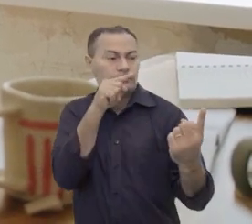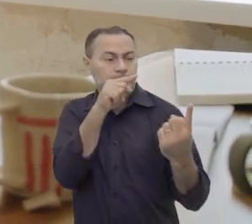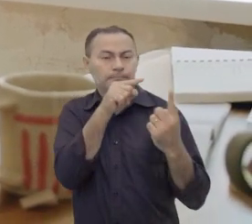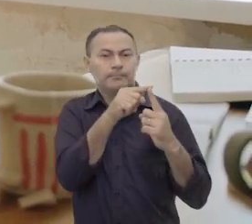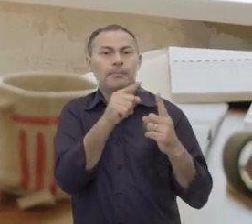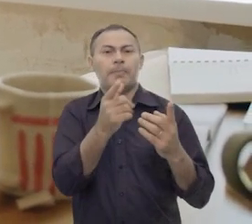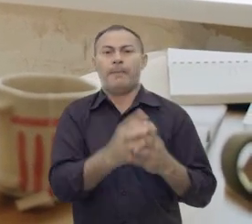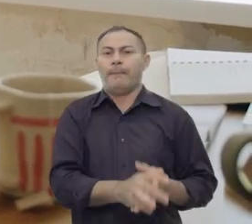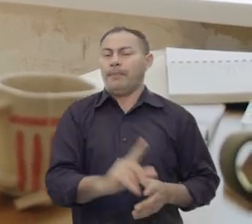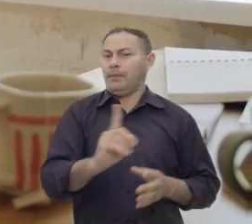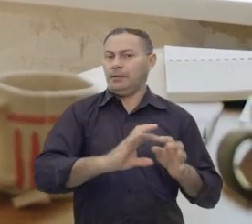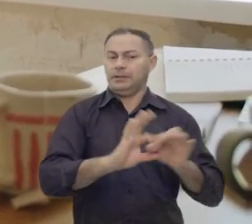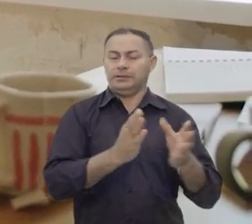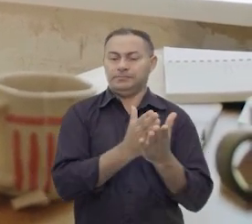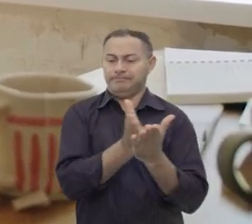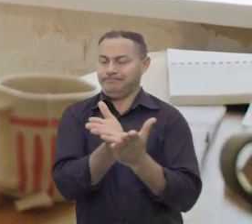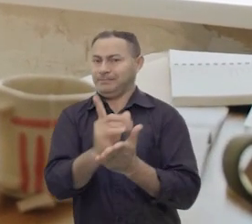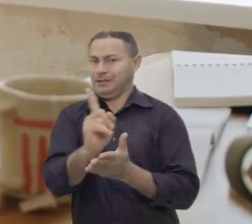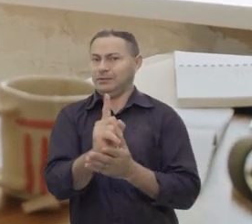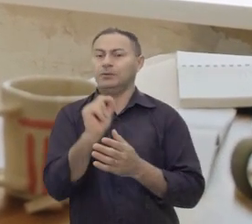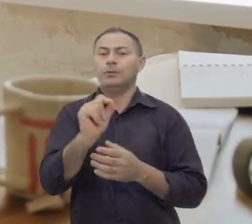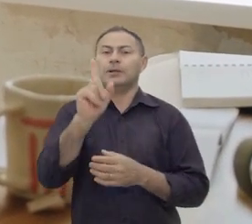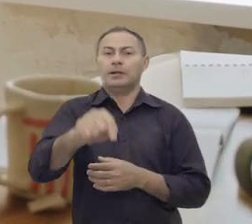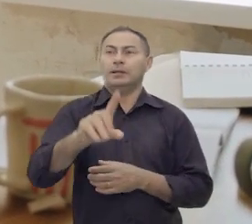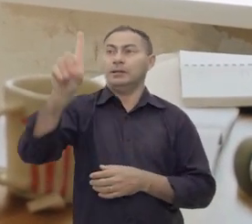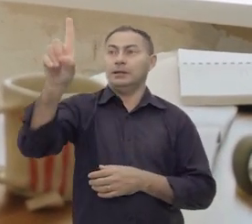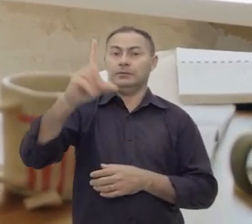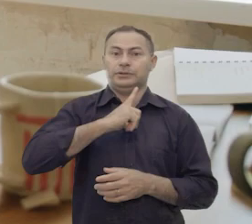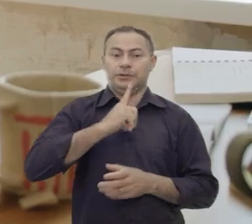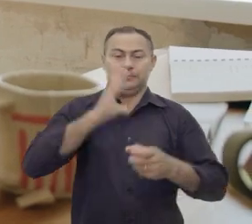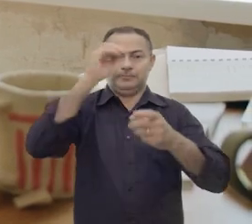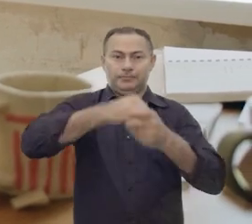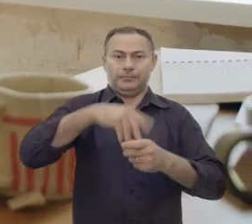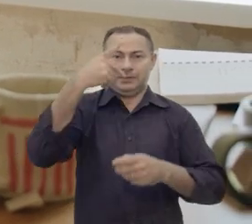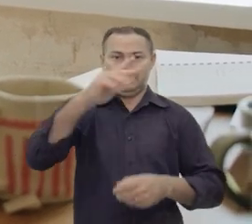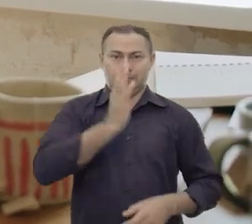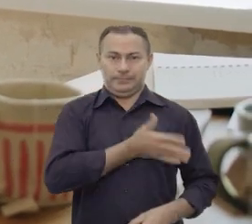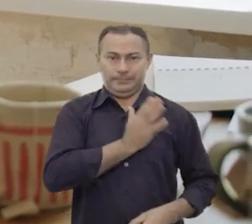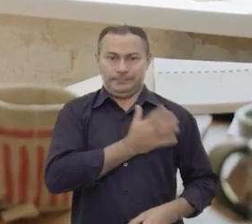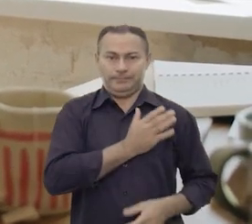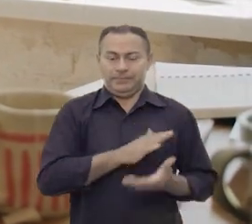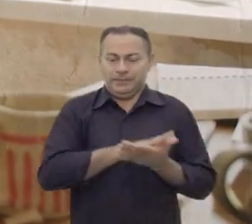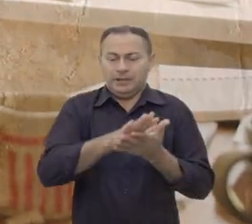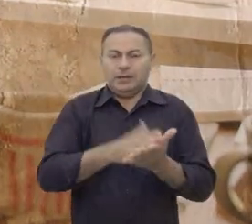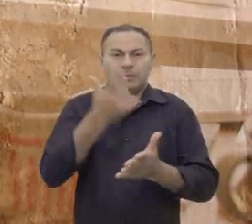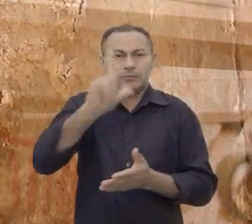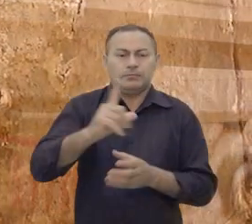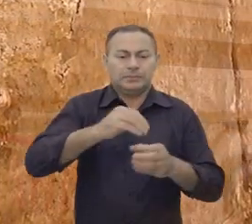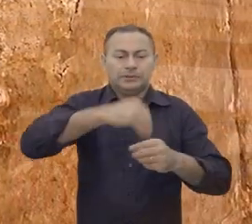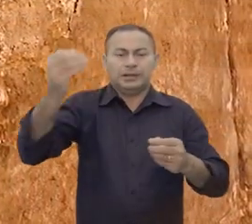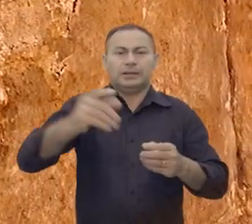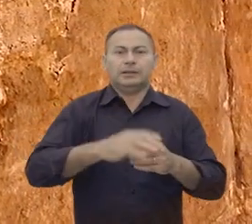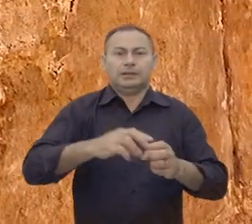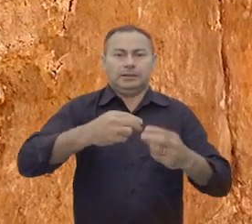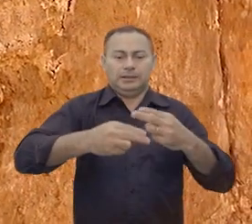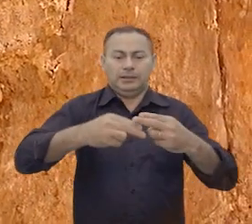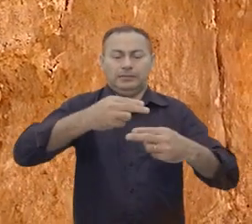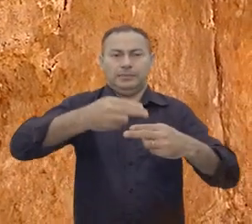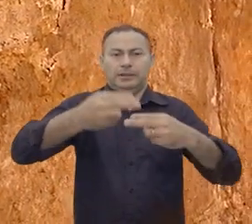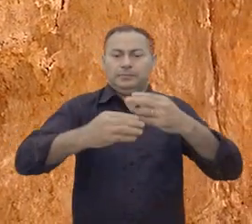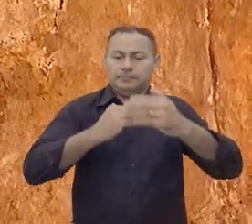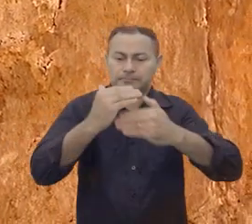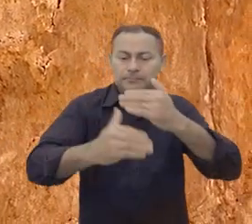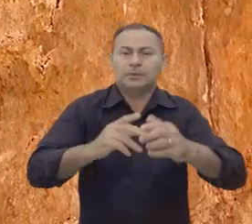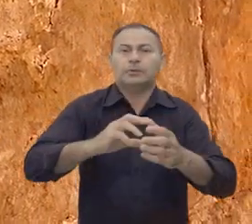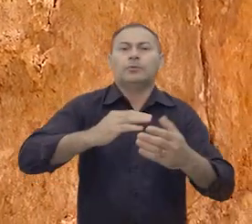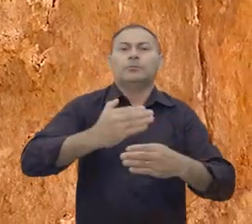objetivo que não o deixava tirar os olhos daquilo que Deus tinha colocado no seu coração. Ninguém conseguia tirar Neemias da obra